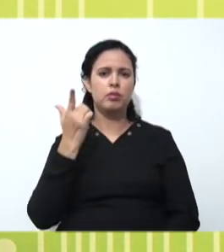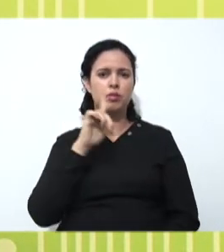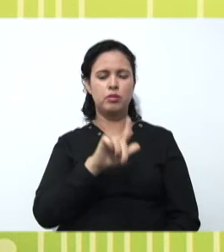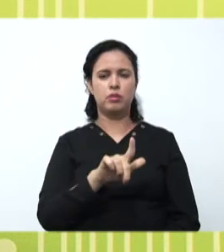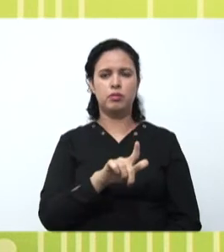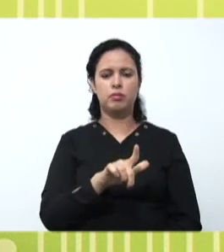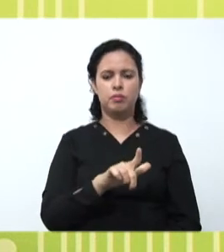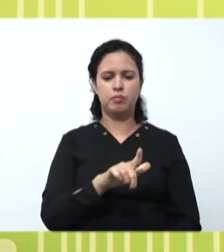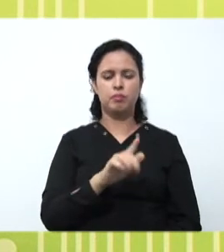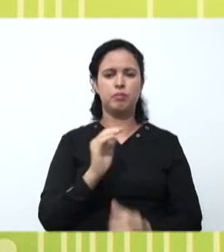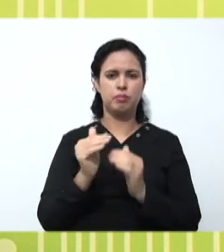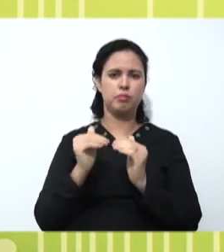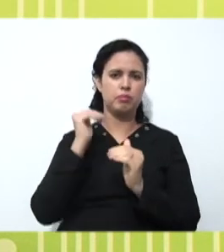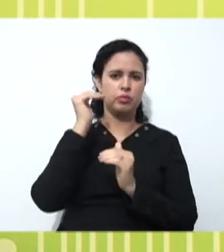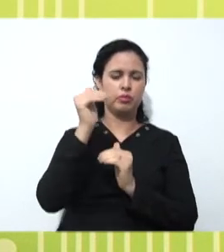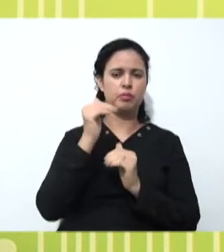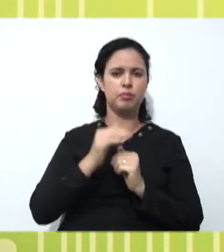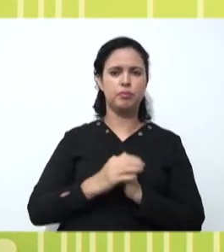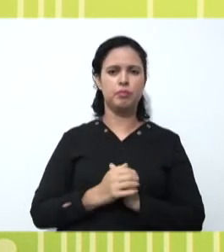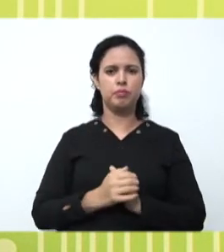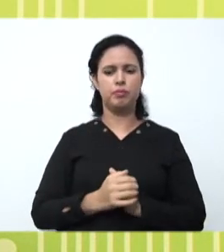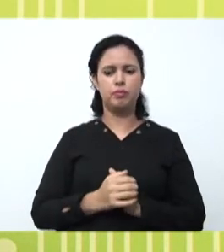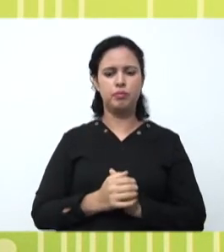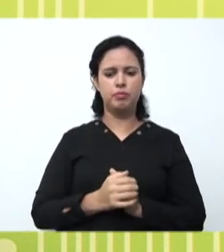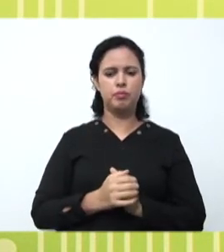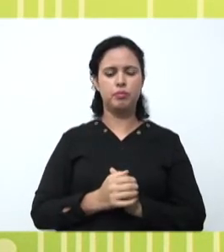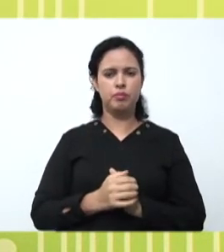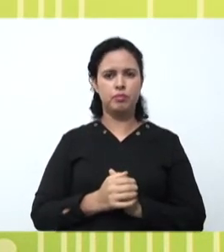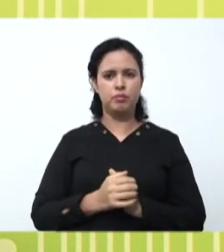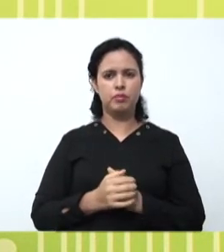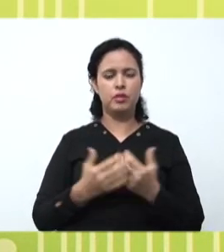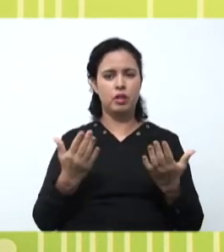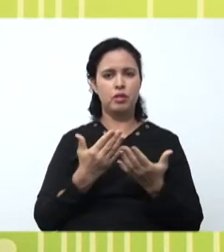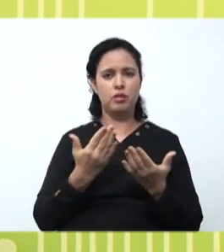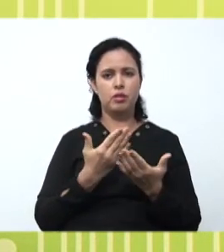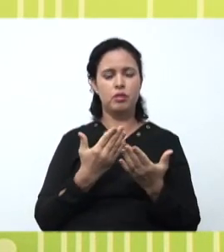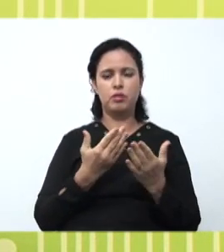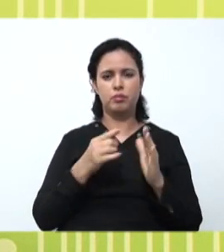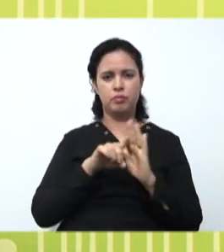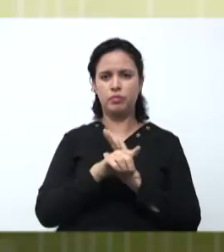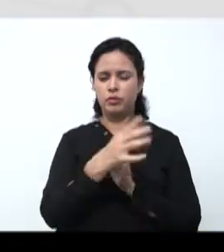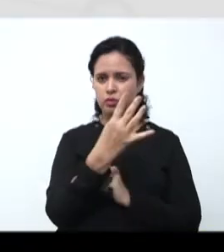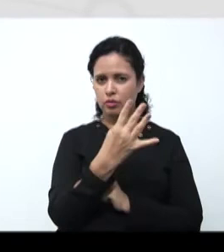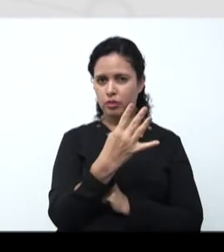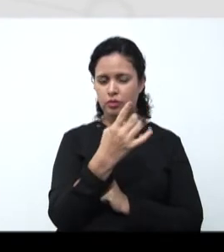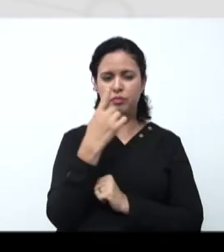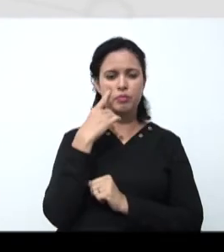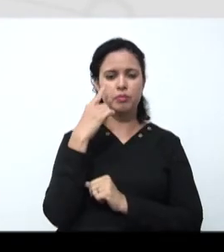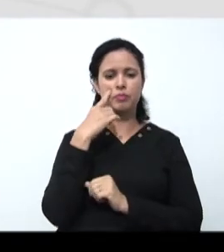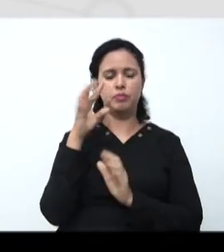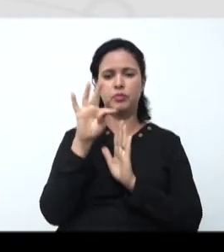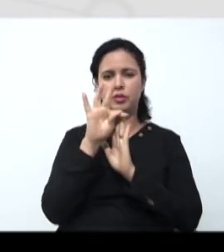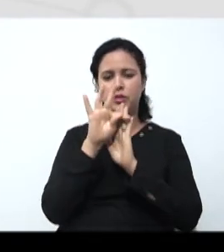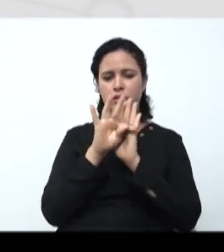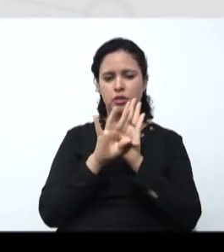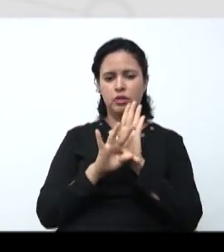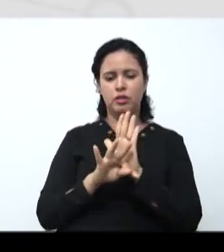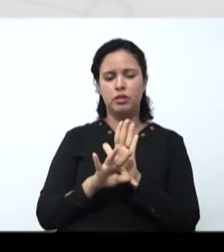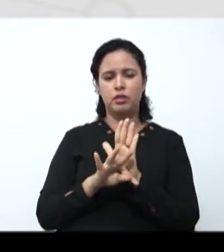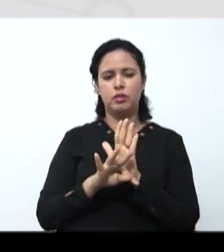aí alcançar um cargo maior, ok? Vamos para a nossa questão 4. Nossa questão 4, então, é sobre